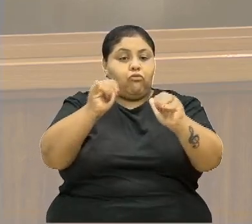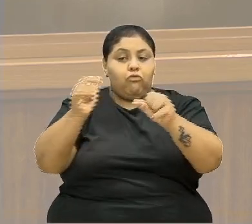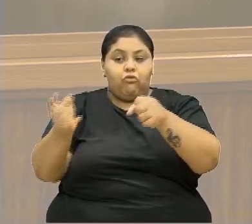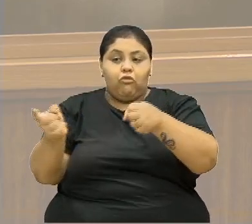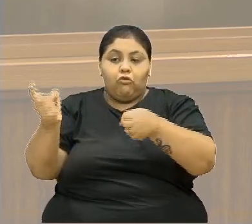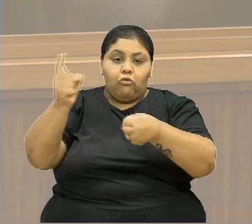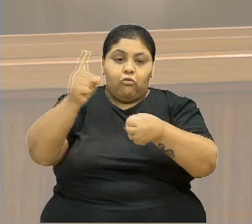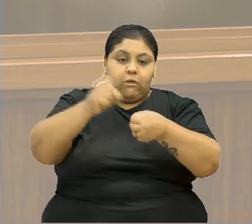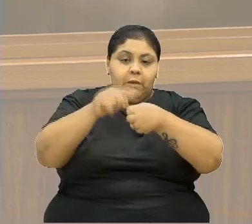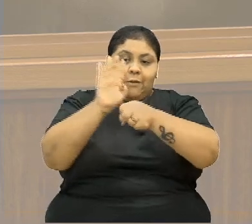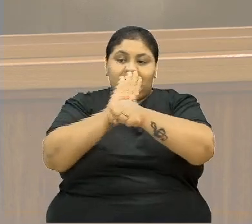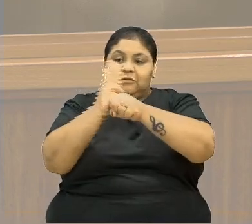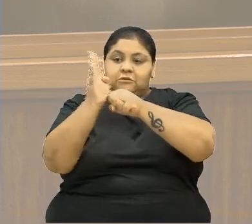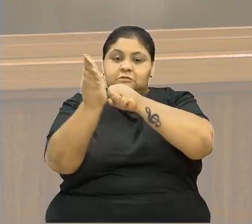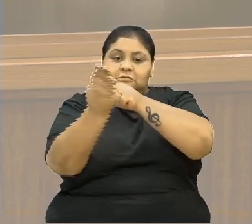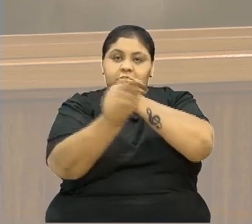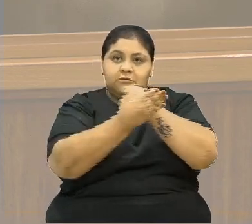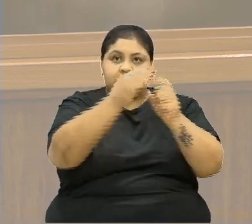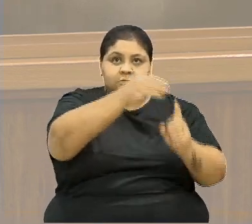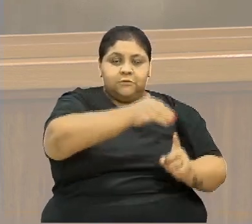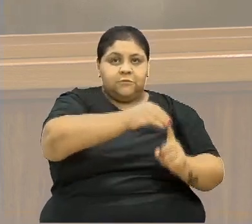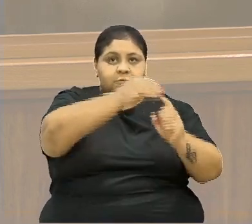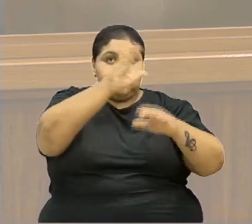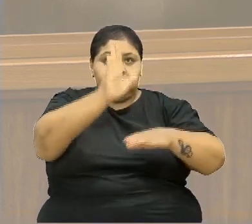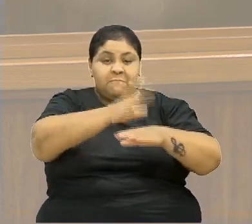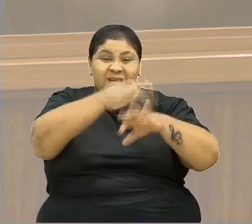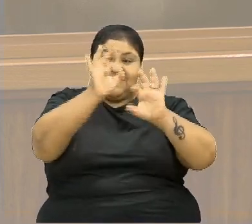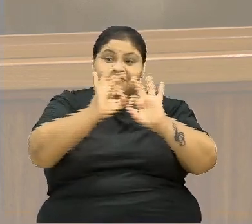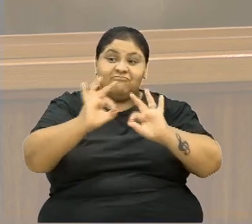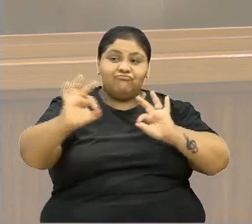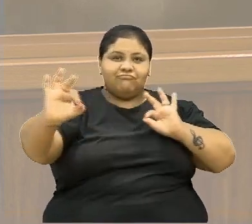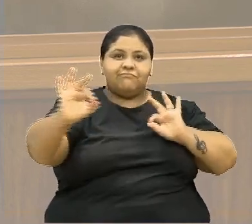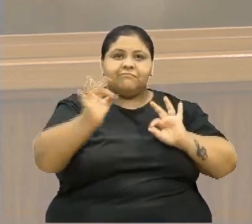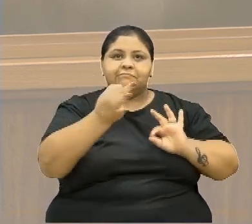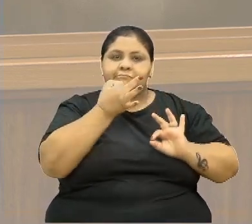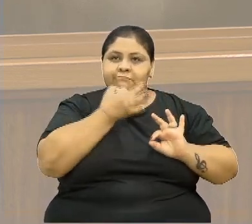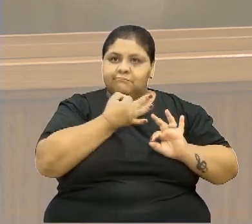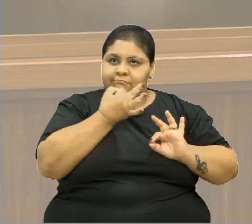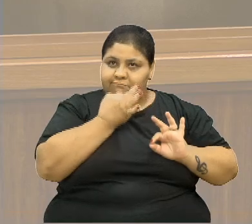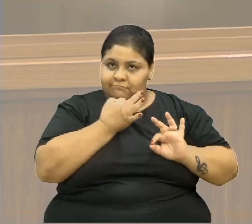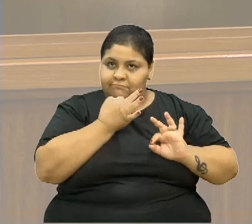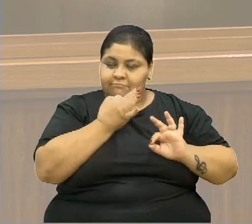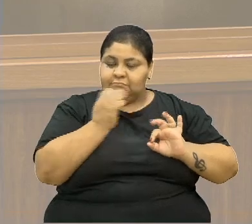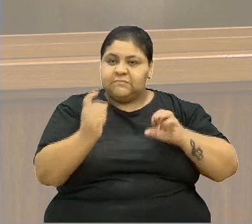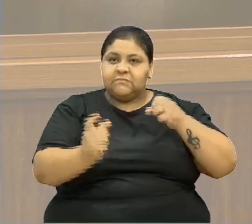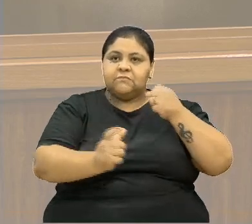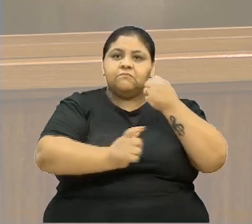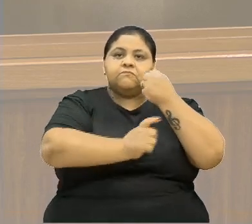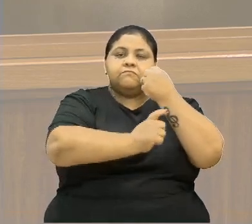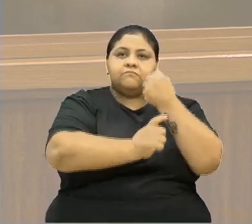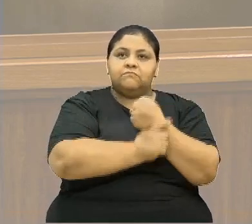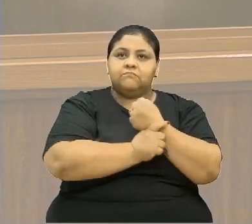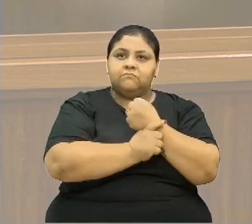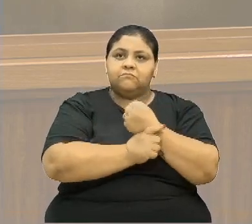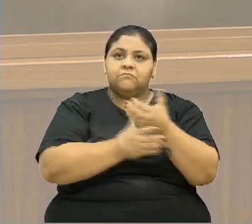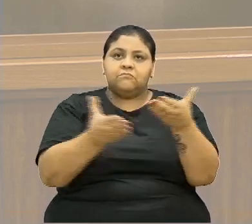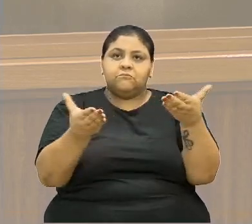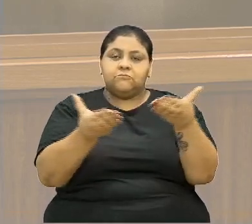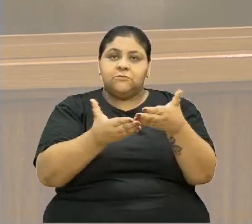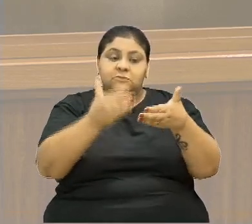os bairros, principalmente para os bairros mais distantes da nossa cidade, para garantir algo que está lá